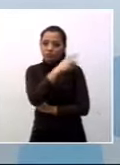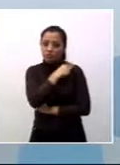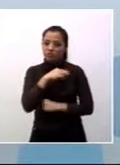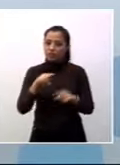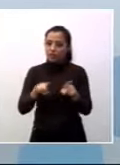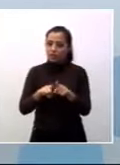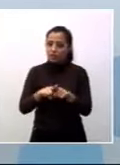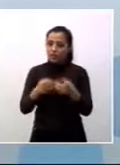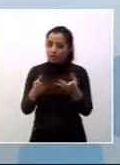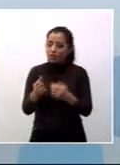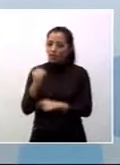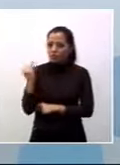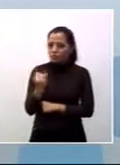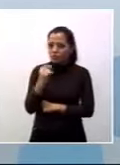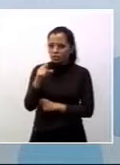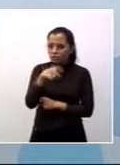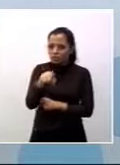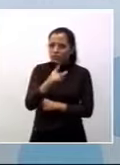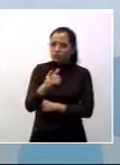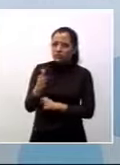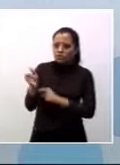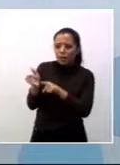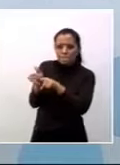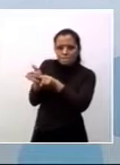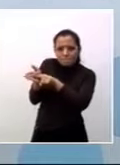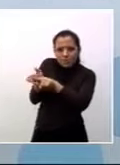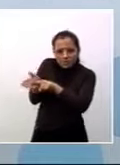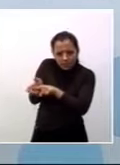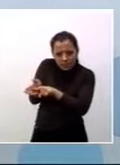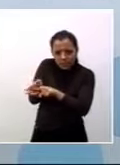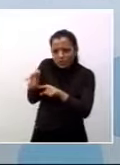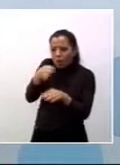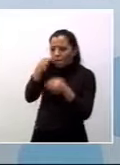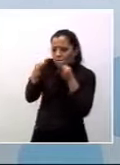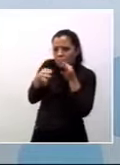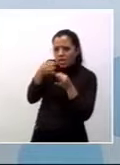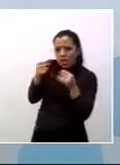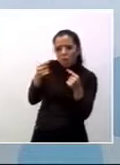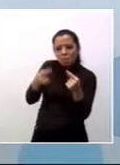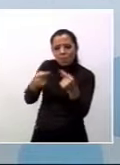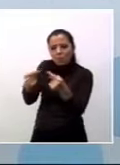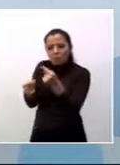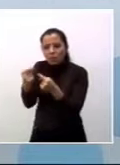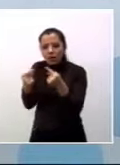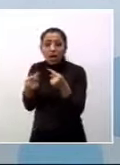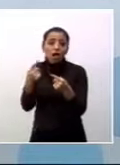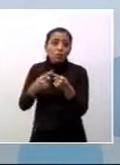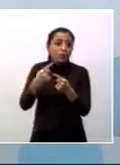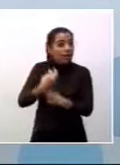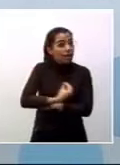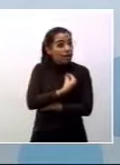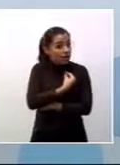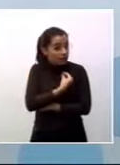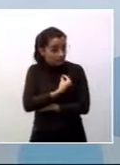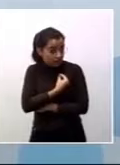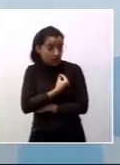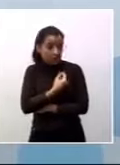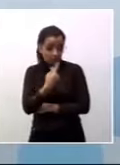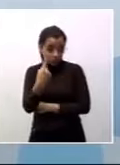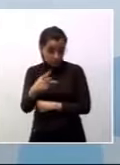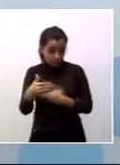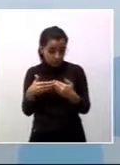que vocês participem nessa pesquisa de opinião de vocês e discutam sobre isso porque vai ser a vida de vocês daqui